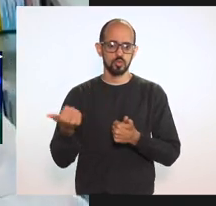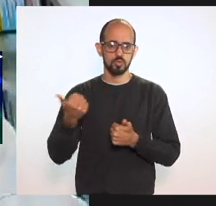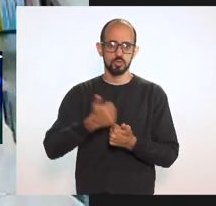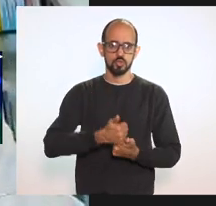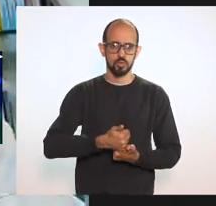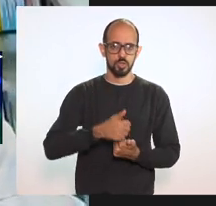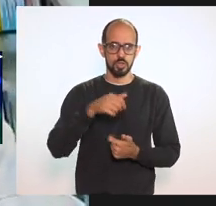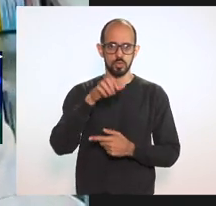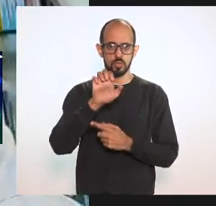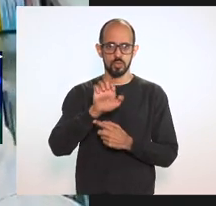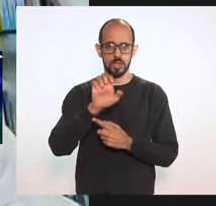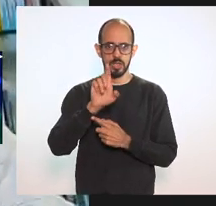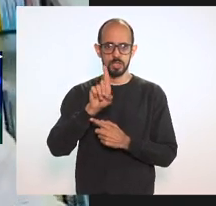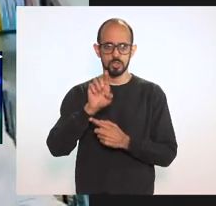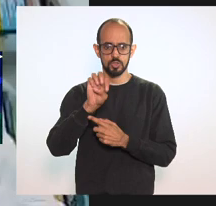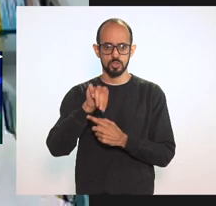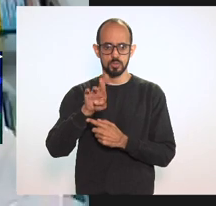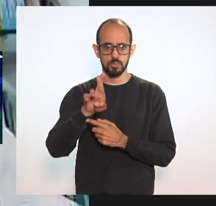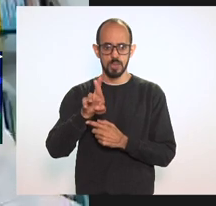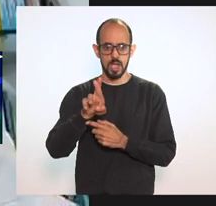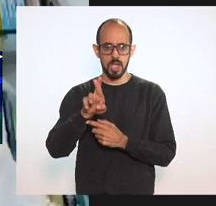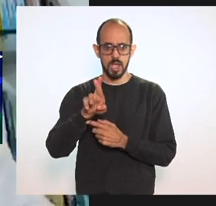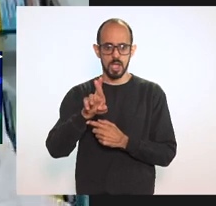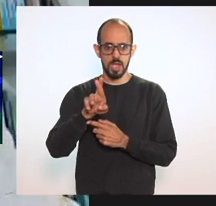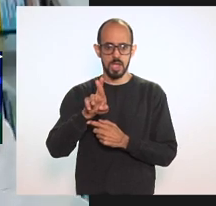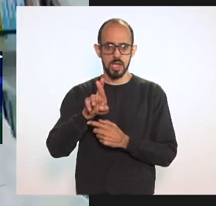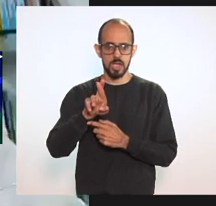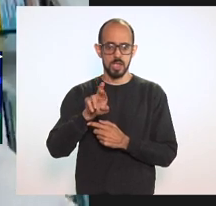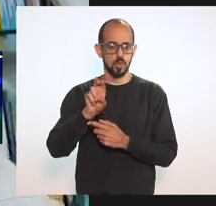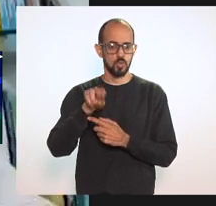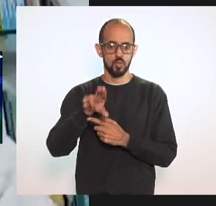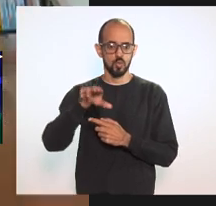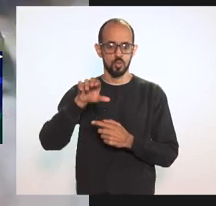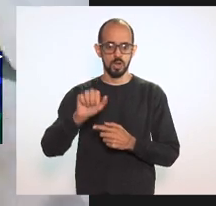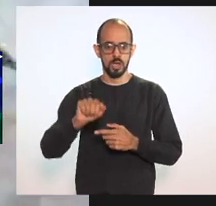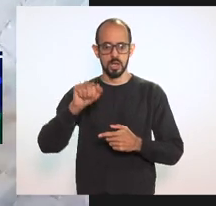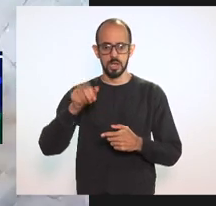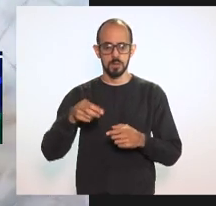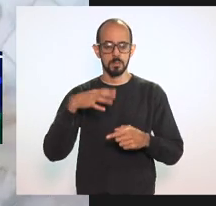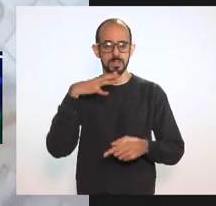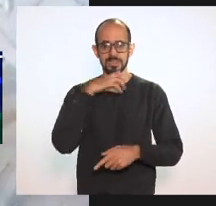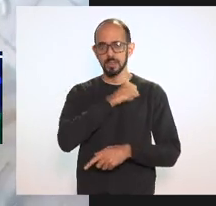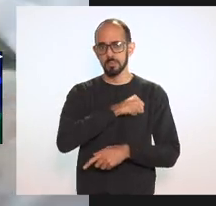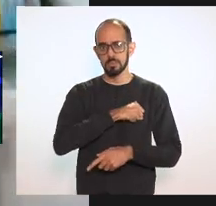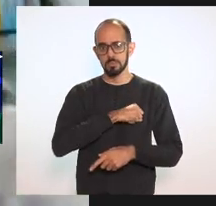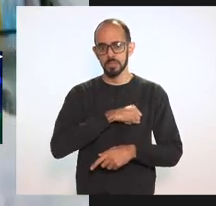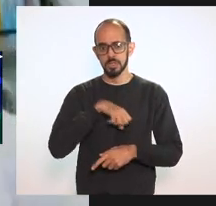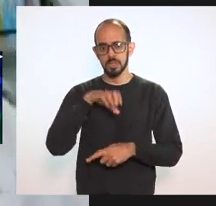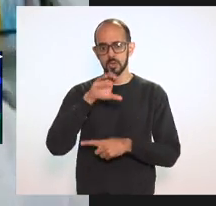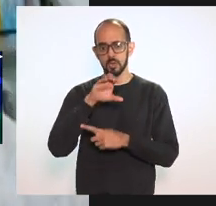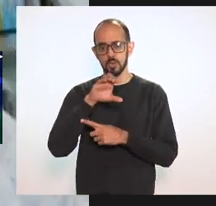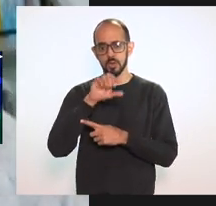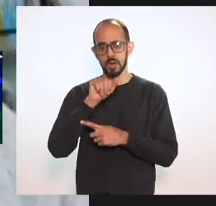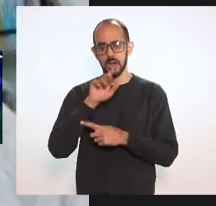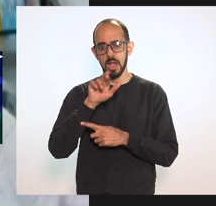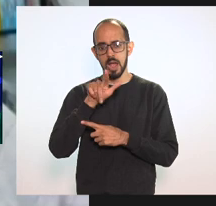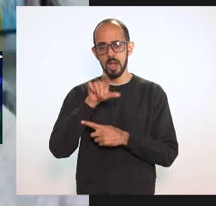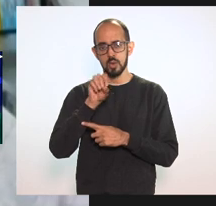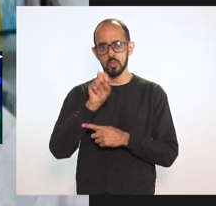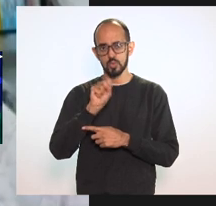que nunca houve O que houve não percebi o atual secretário de saúde Carlos Chagas